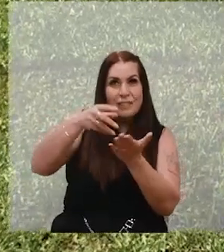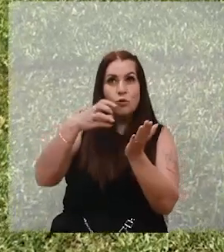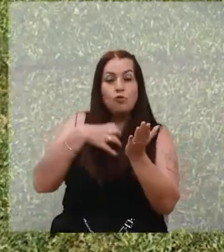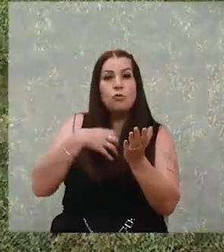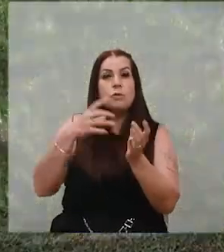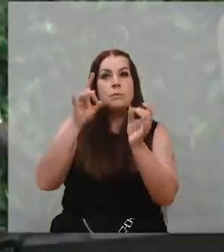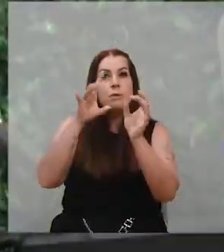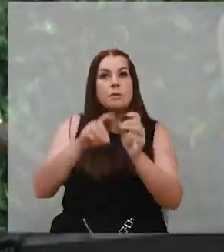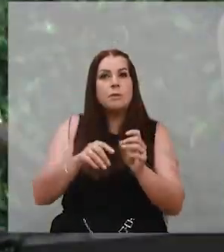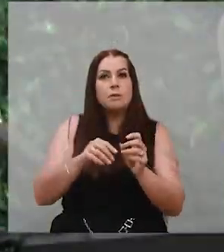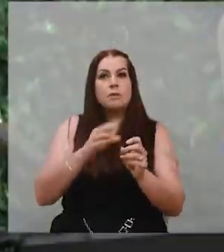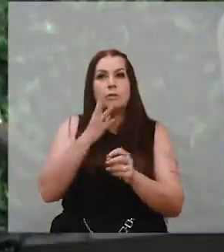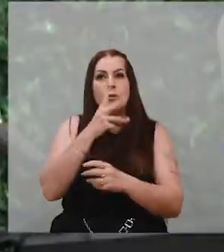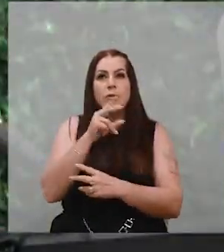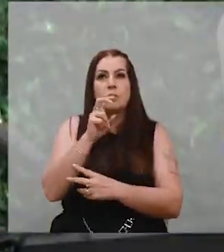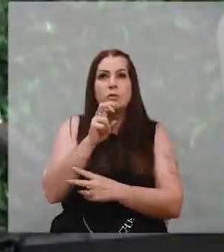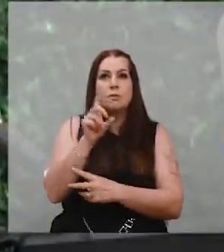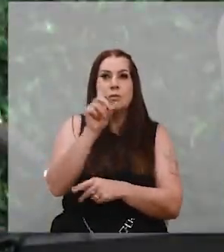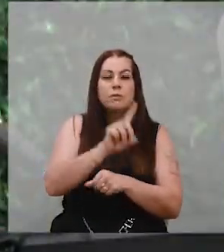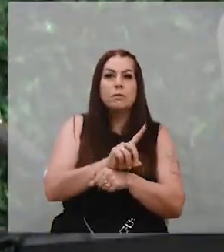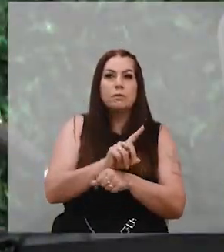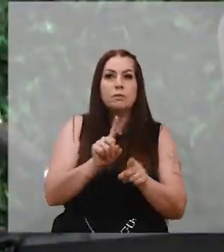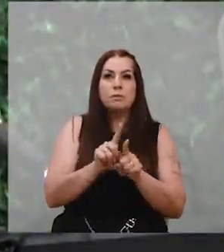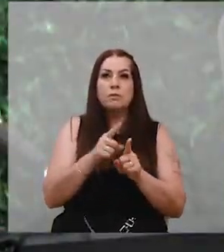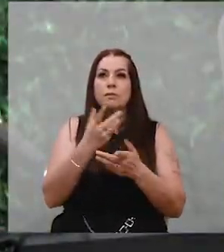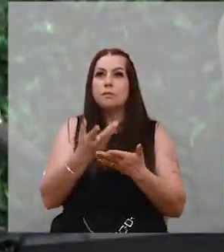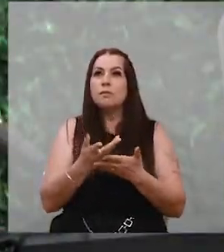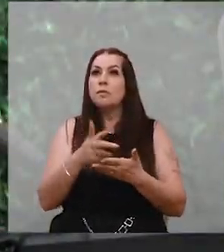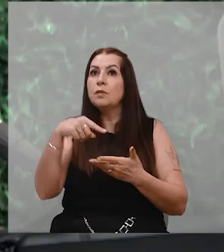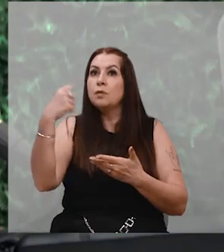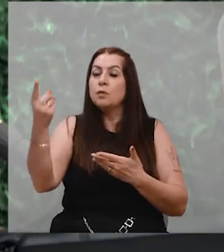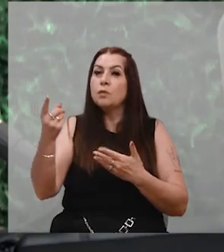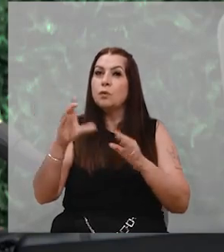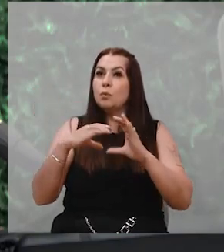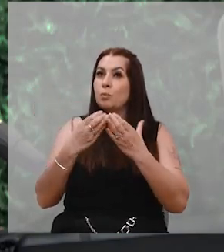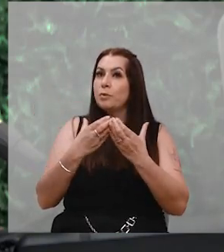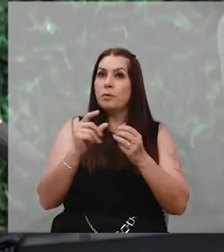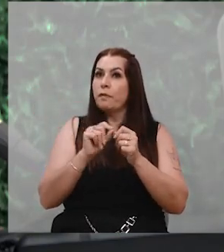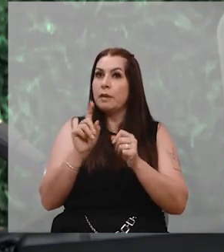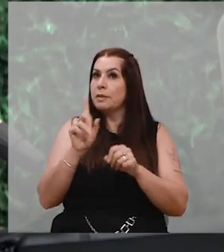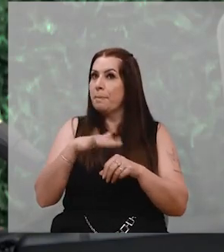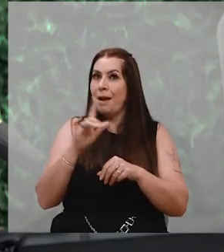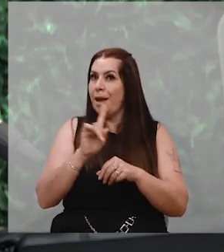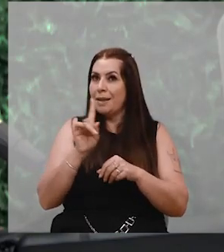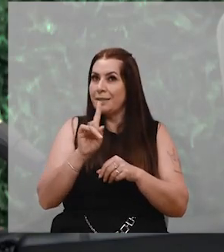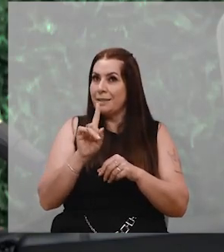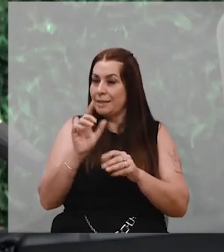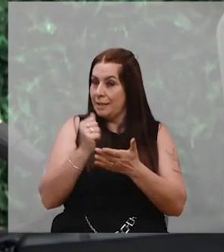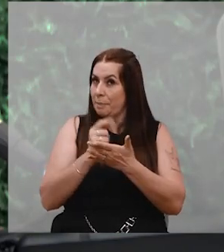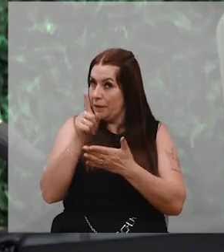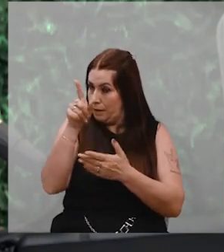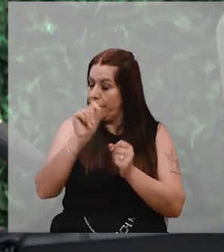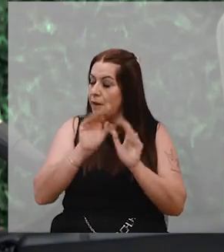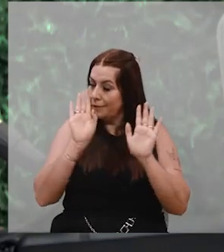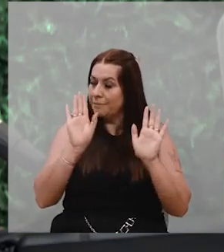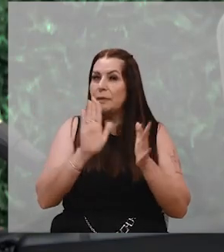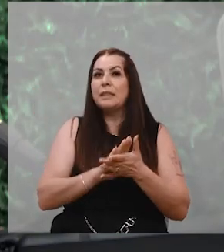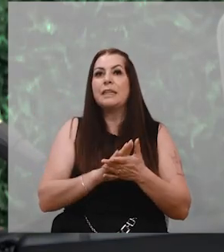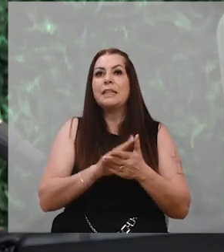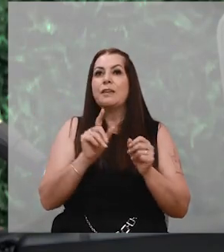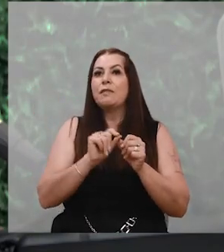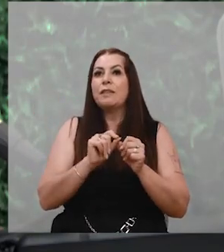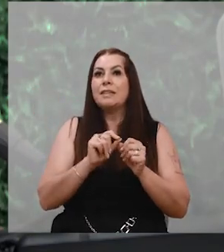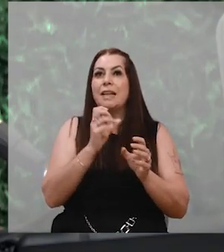específico, demora 5 dias para fazer, e que normalmente as outras comunidades não fazem mais a dita batata, mas eles fazem. Daí eles não